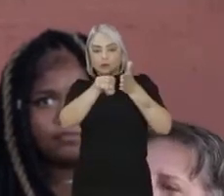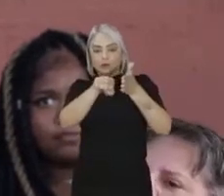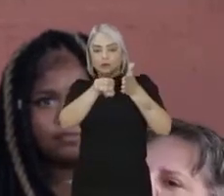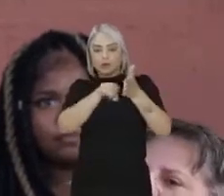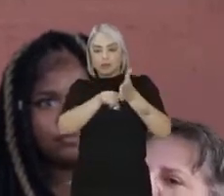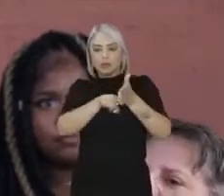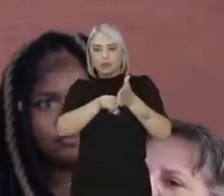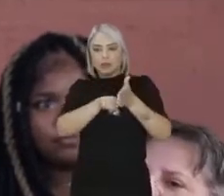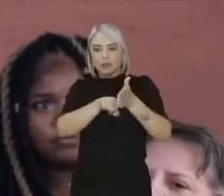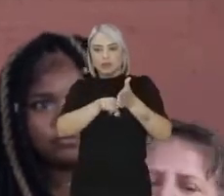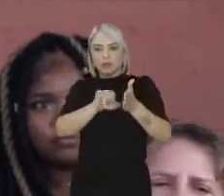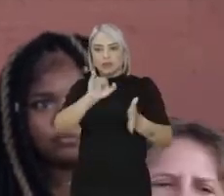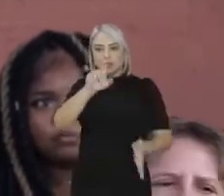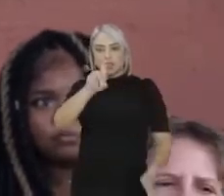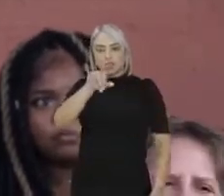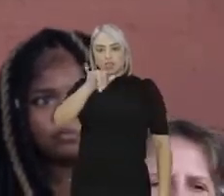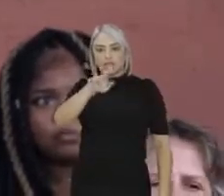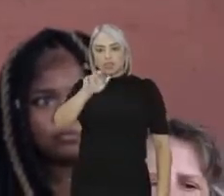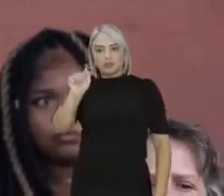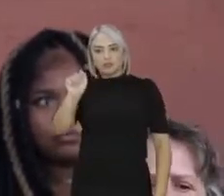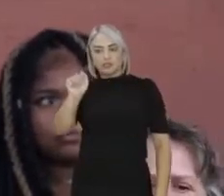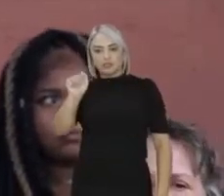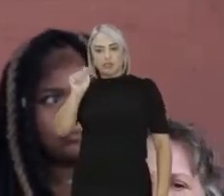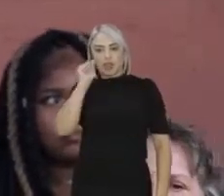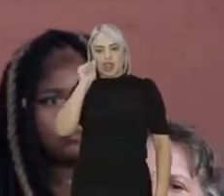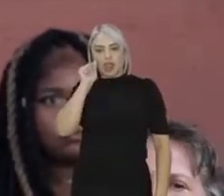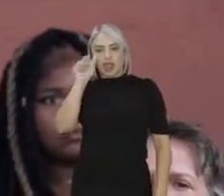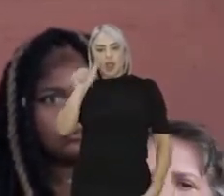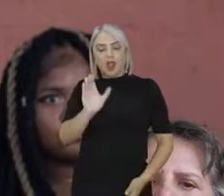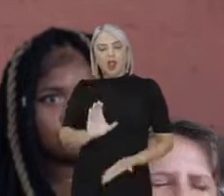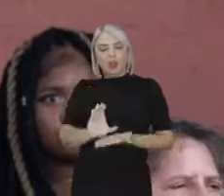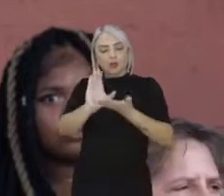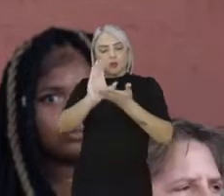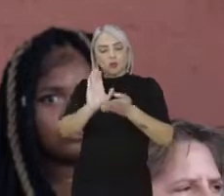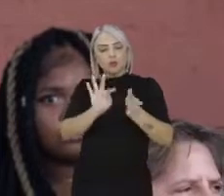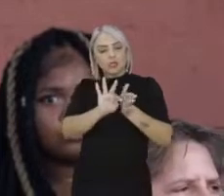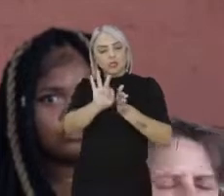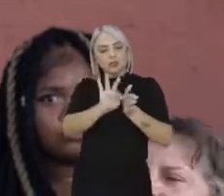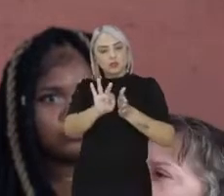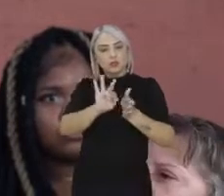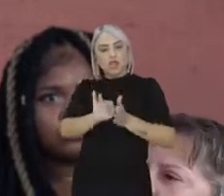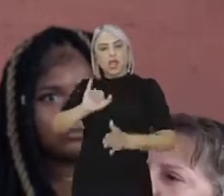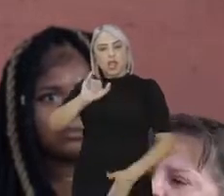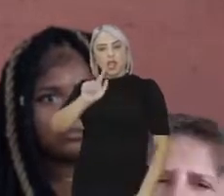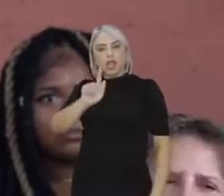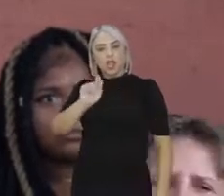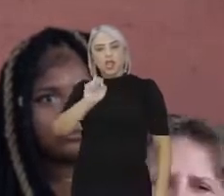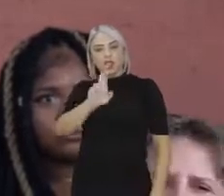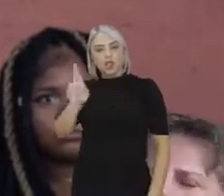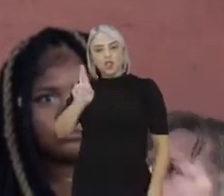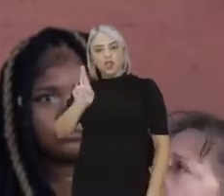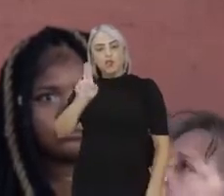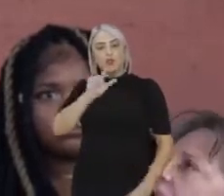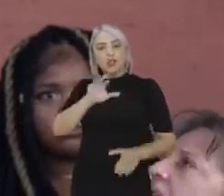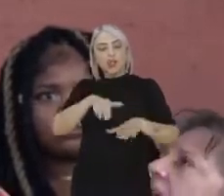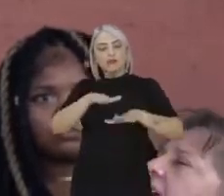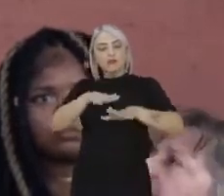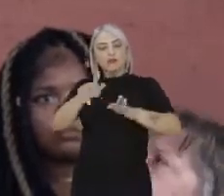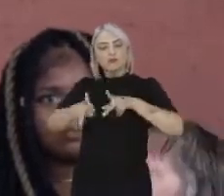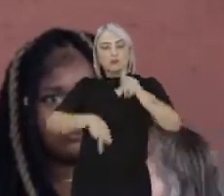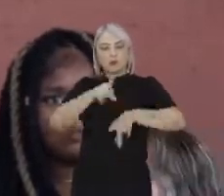Indira, que é do Conselho Tutelar, e o Igor, que é do Levante Popular. Uma salva de palmas para ele, gente.